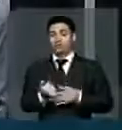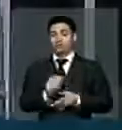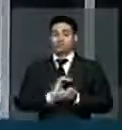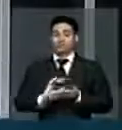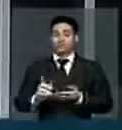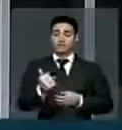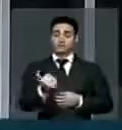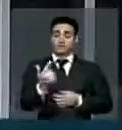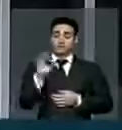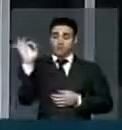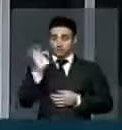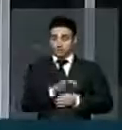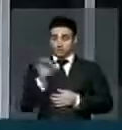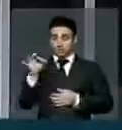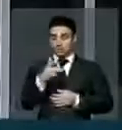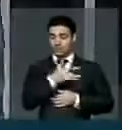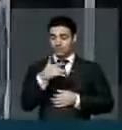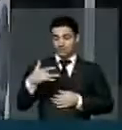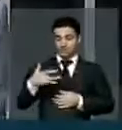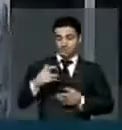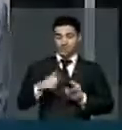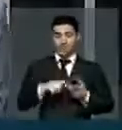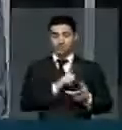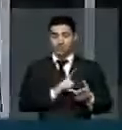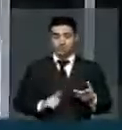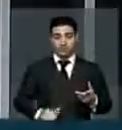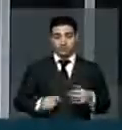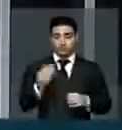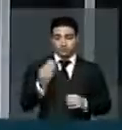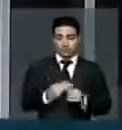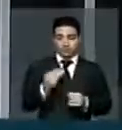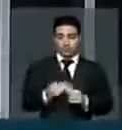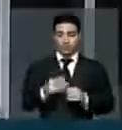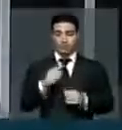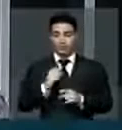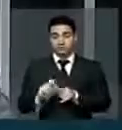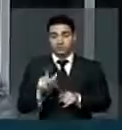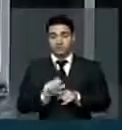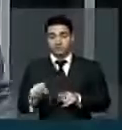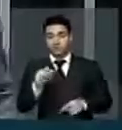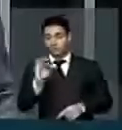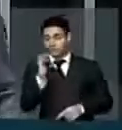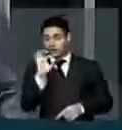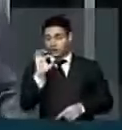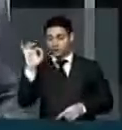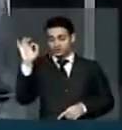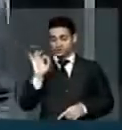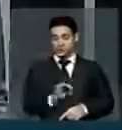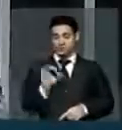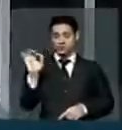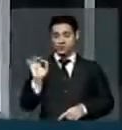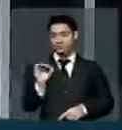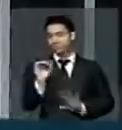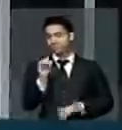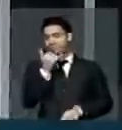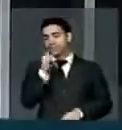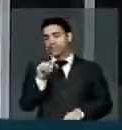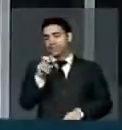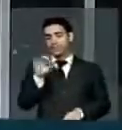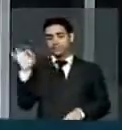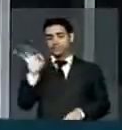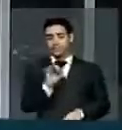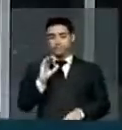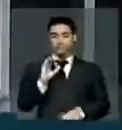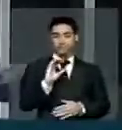do que arrecada na saúde, que os governos municipais têm que investir no mínimo 10%, têm que investir no mínimo 15% do que arrecada